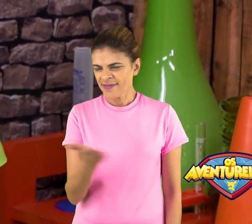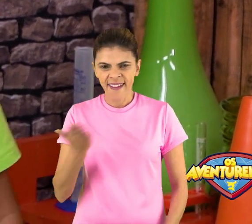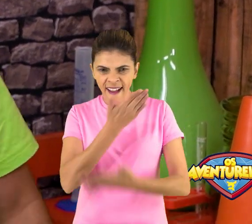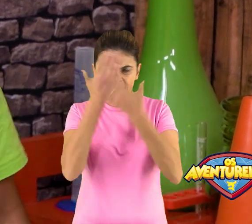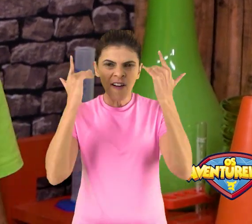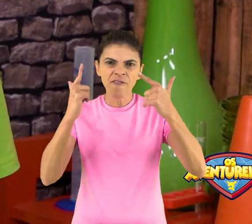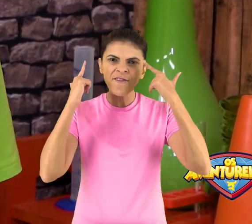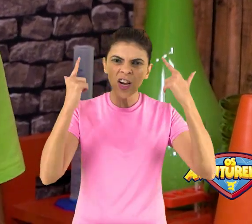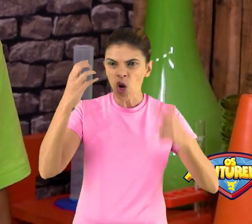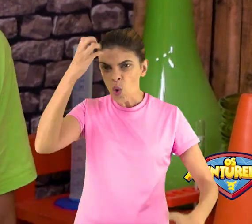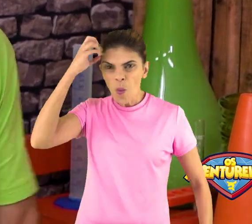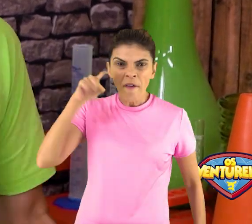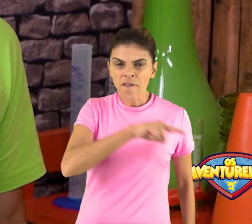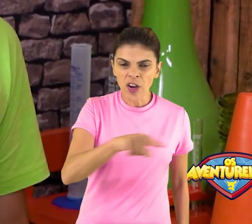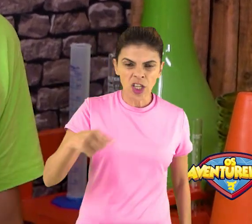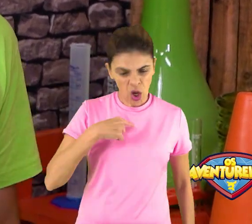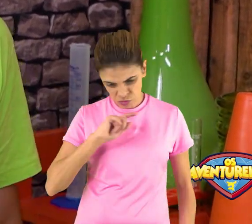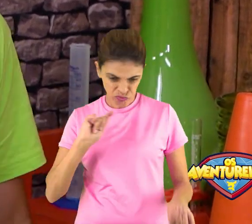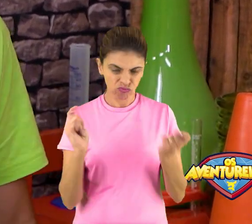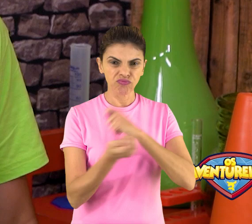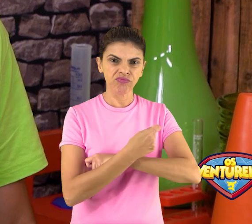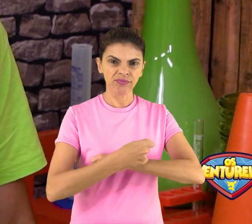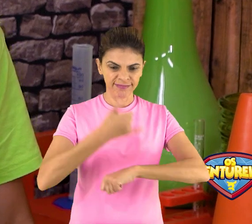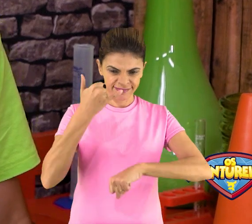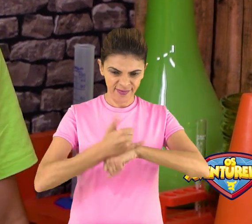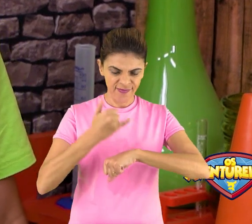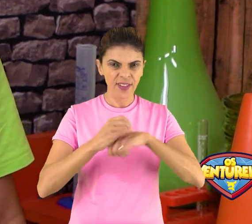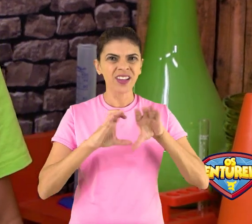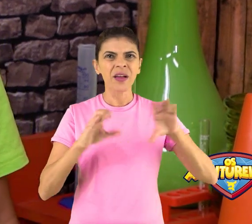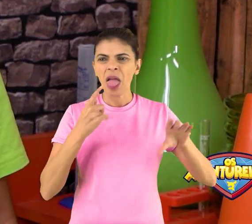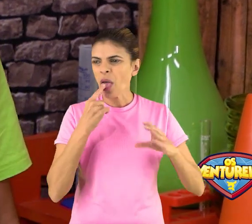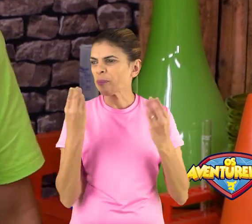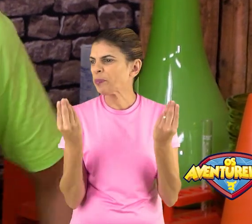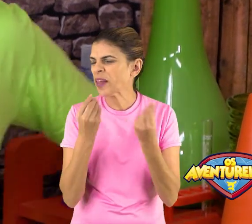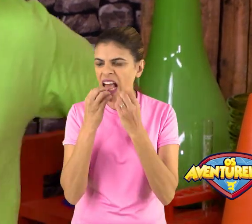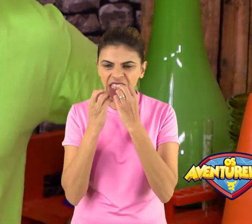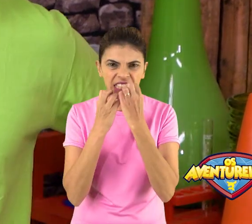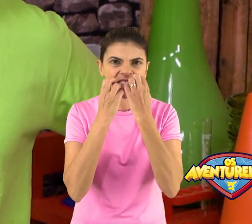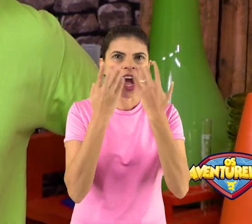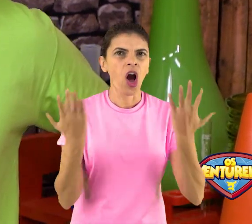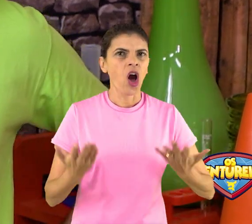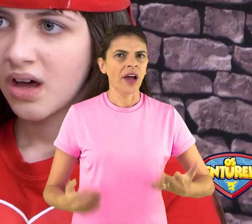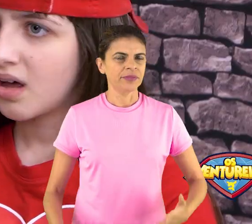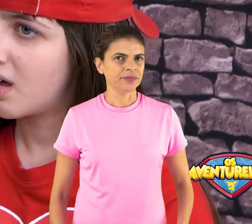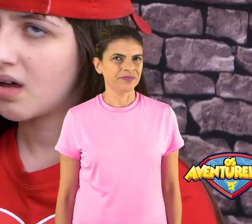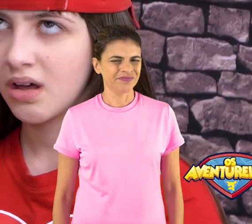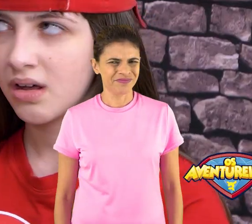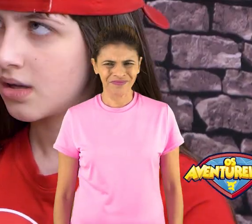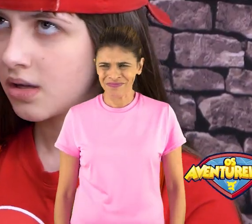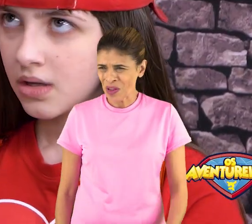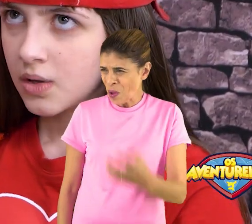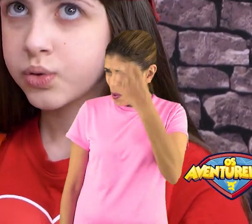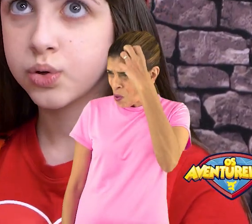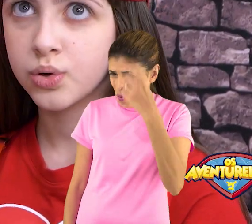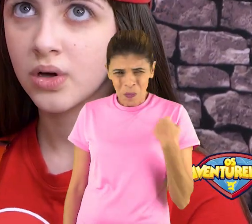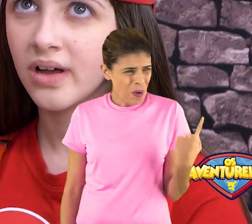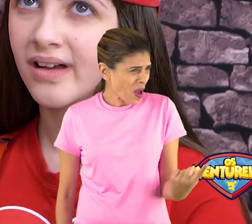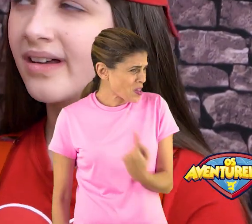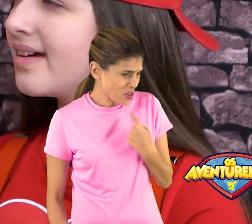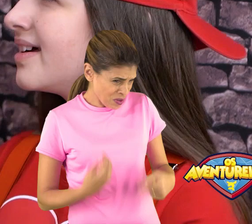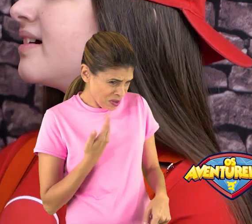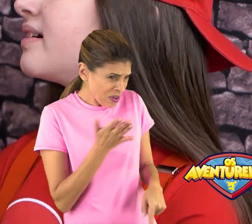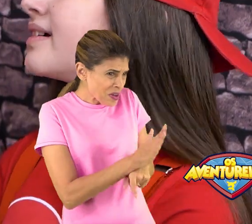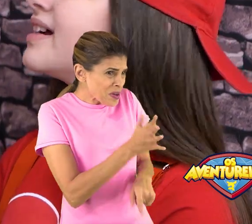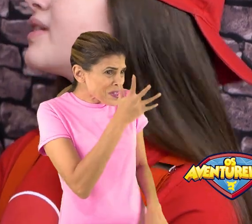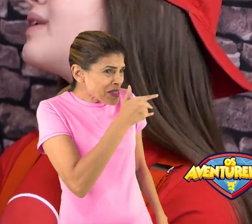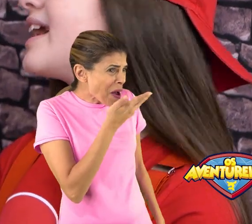Aventureiros, por culpa de vocês eu virei uma lata velha. Tô sentindo gosto de ferrugem até agora. Culpa nossa, mas foi a gente que